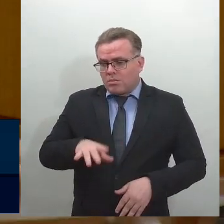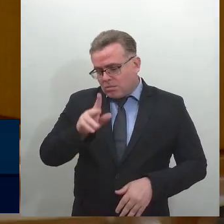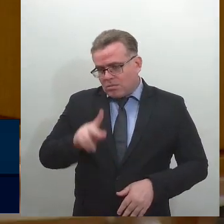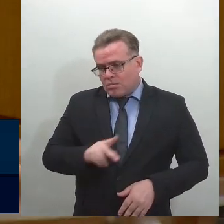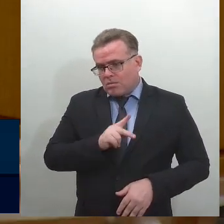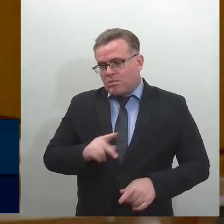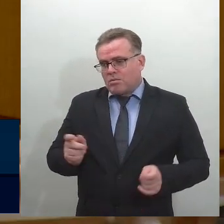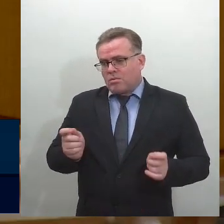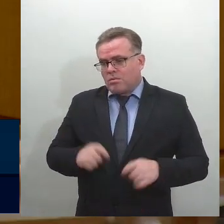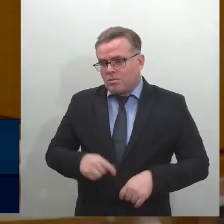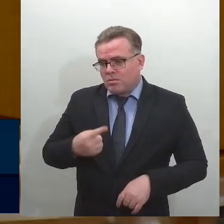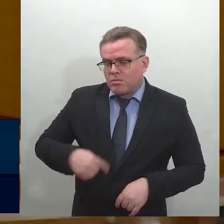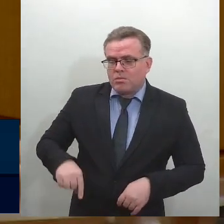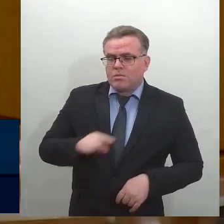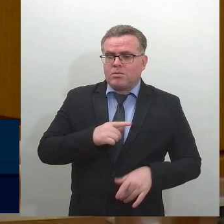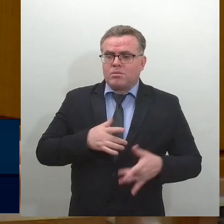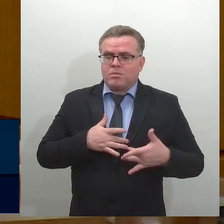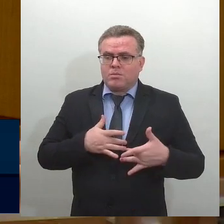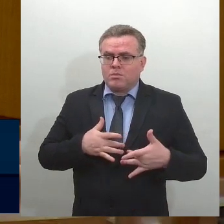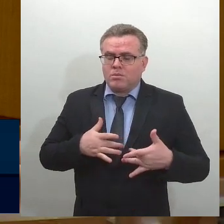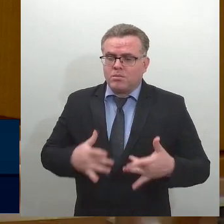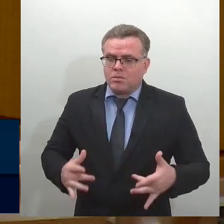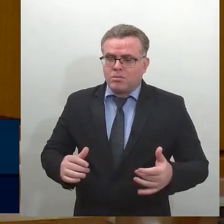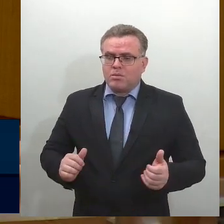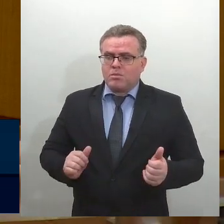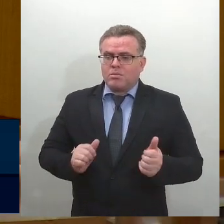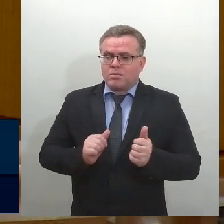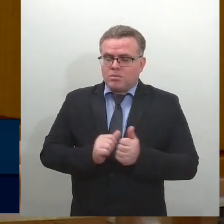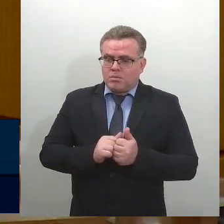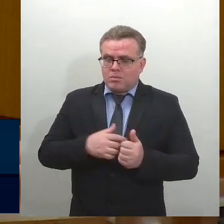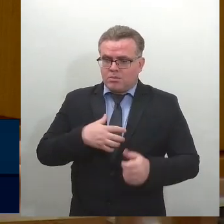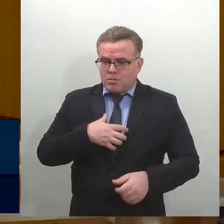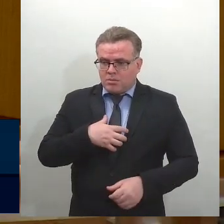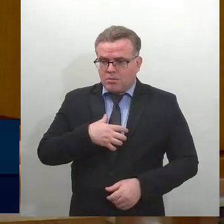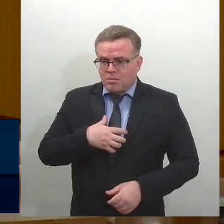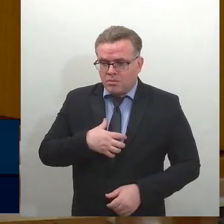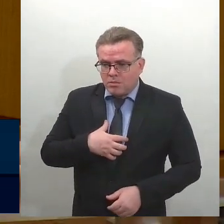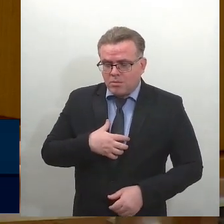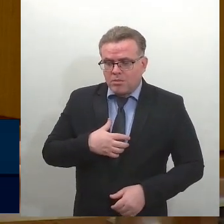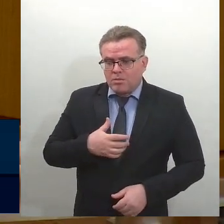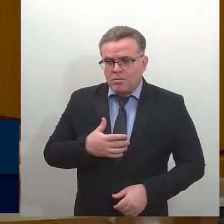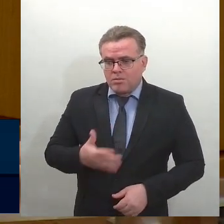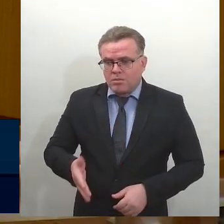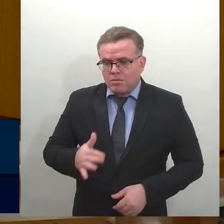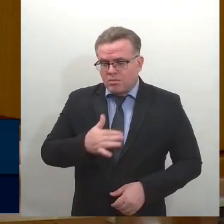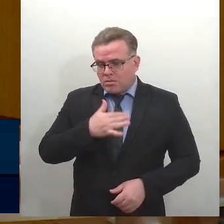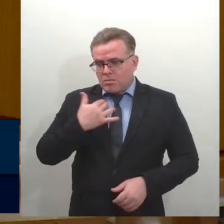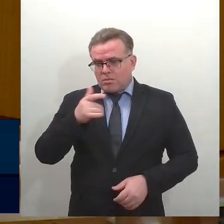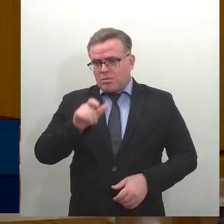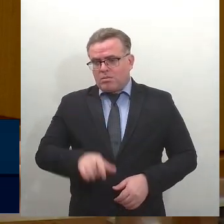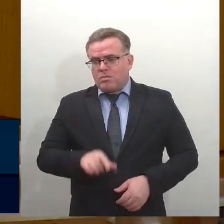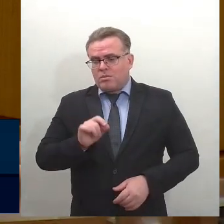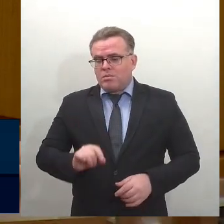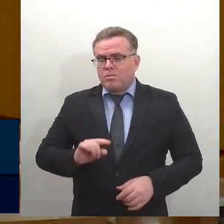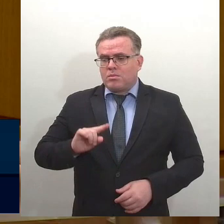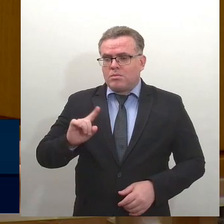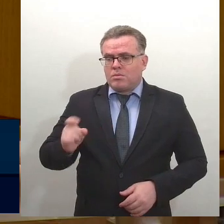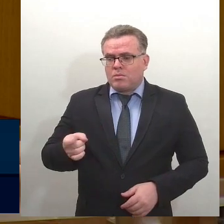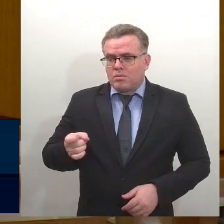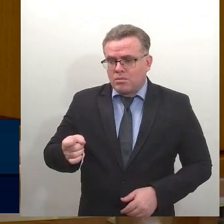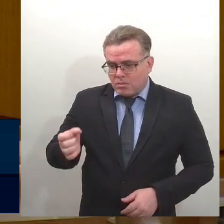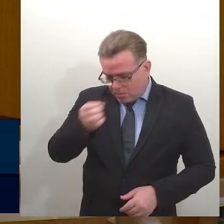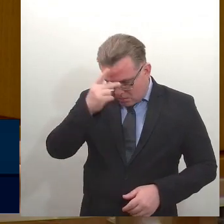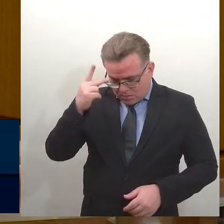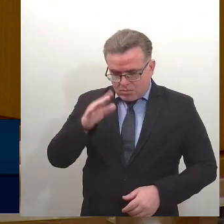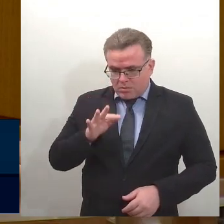com as famílias que sofrem com a perda dos entes queridos. E agora, o ex-prefeito Valmir Francisquinho sendo